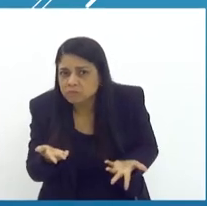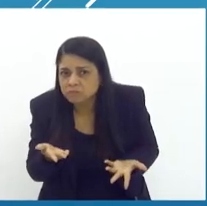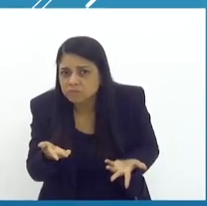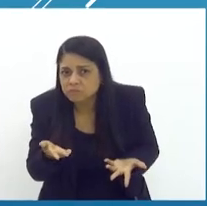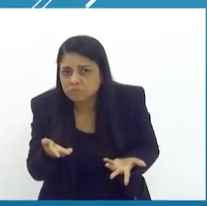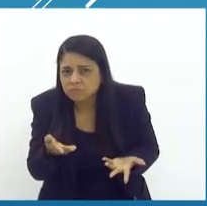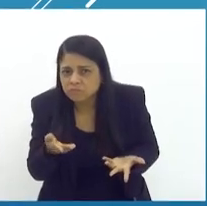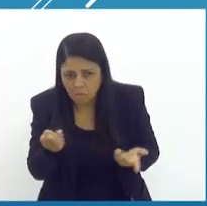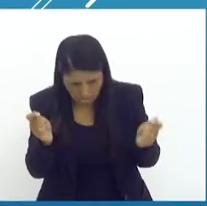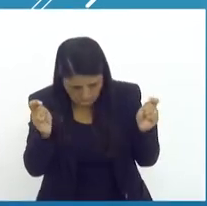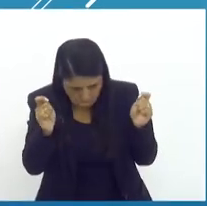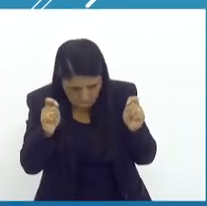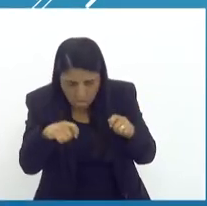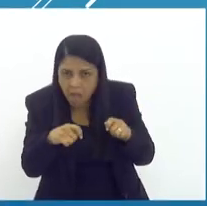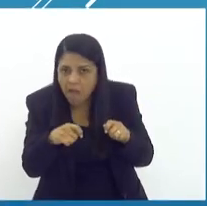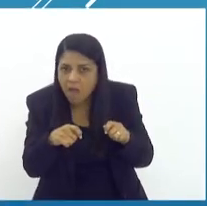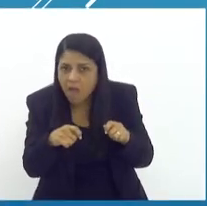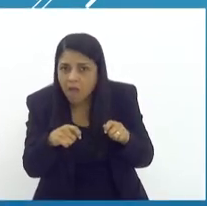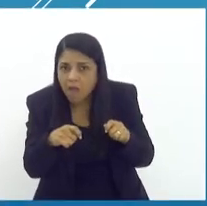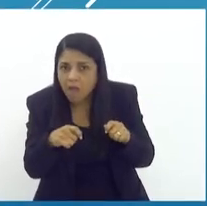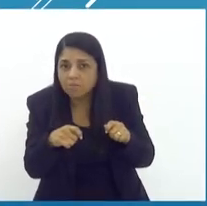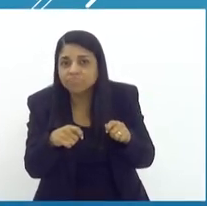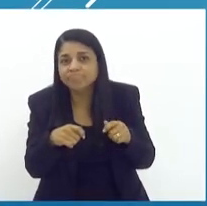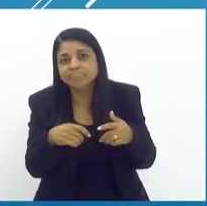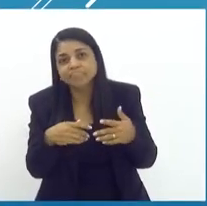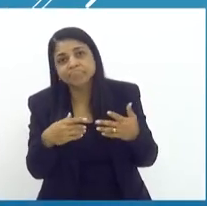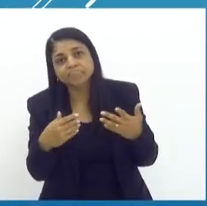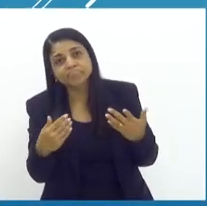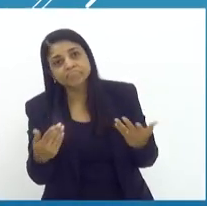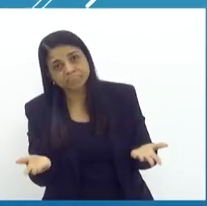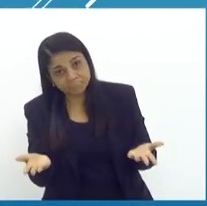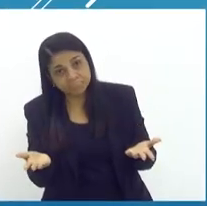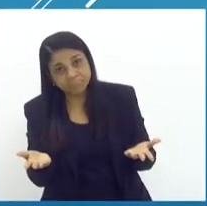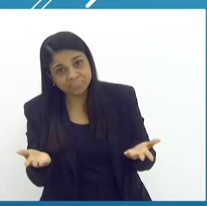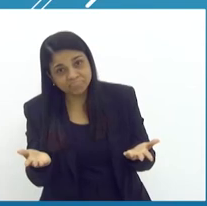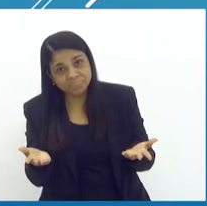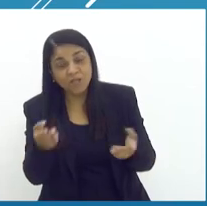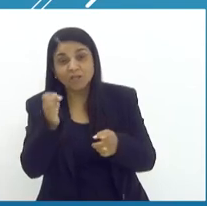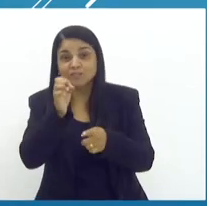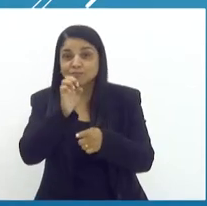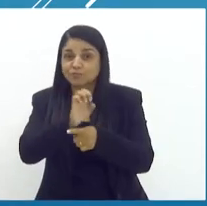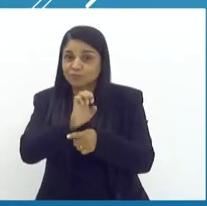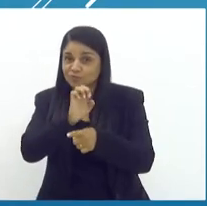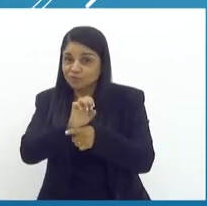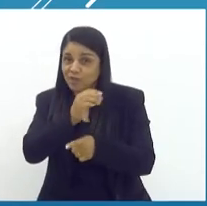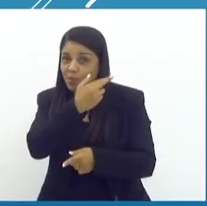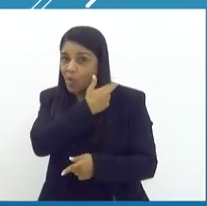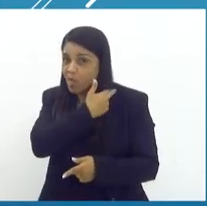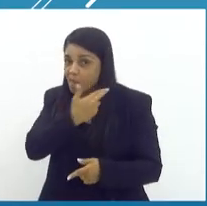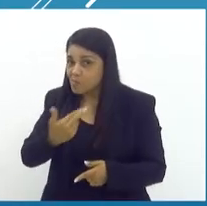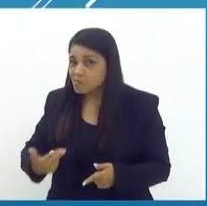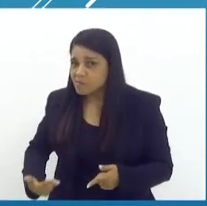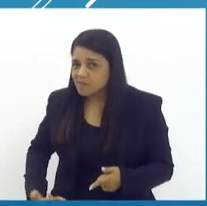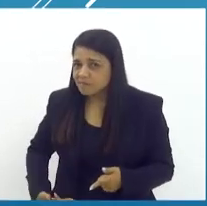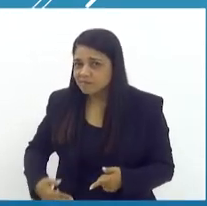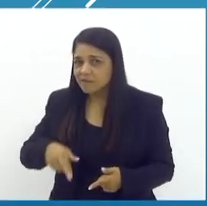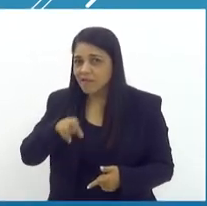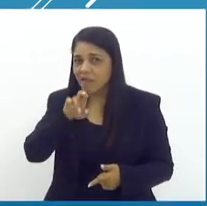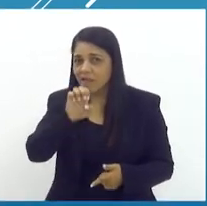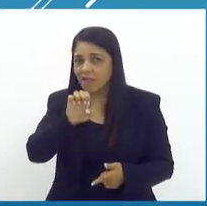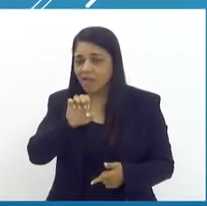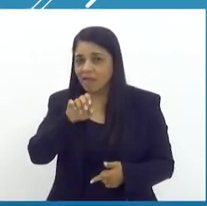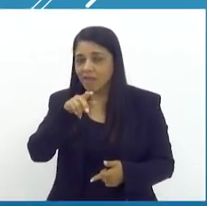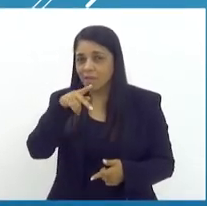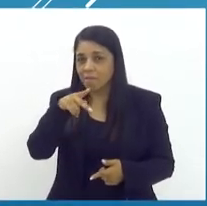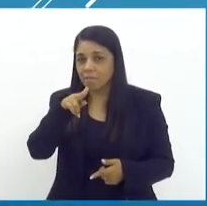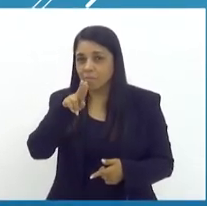é possível isso foi deveria ser no estado republicano O parlamento é a casa